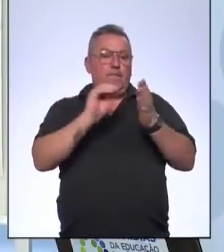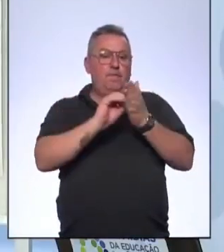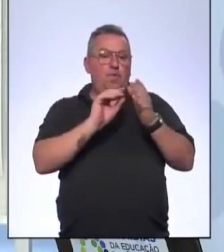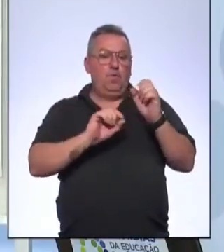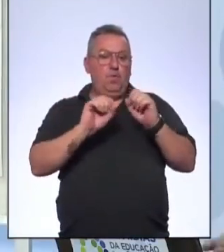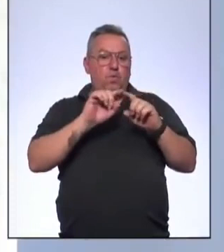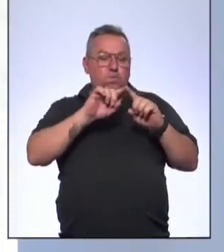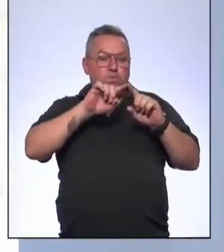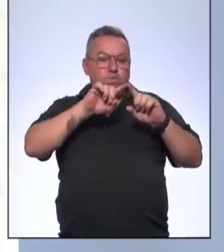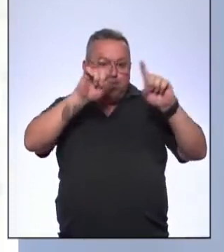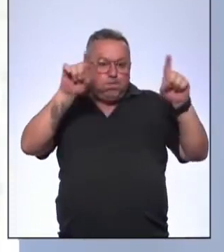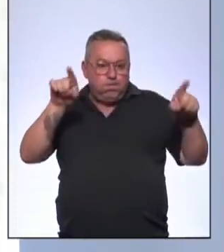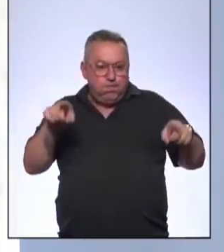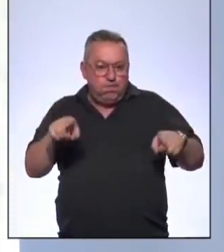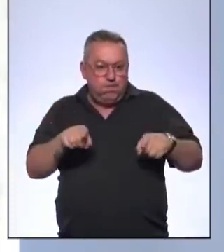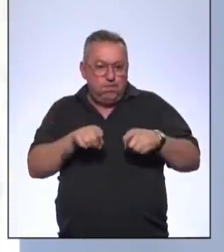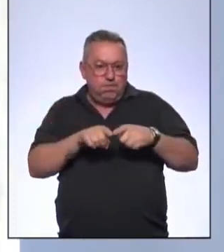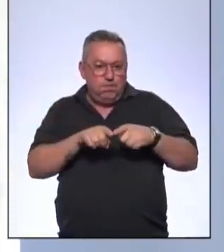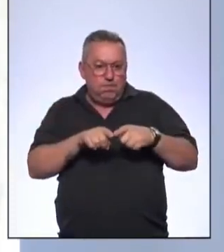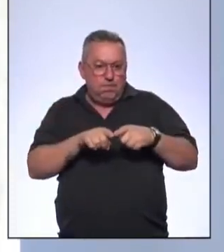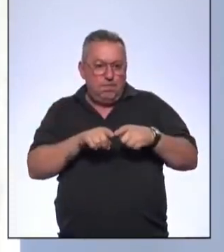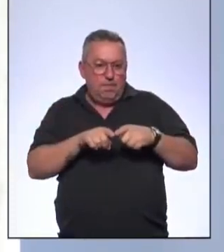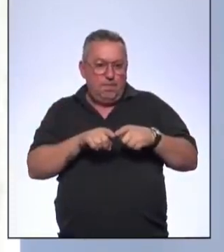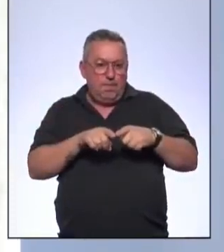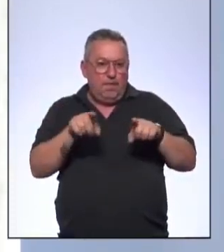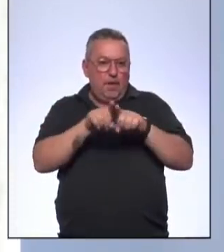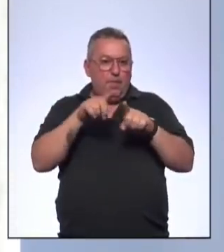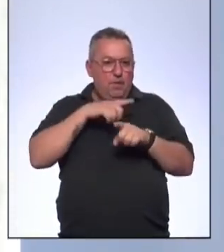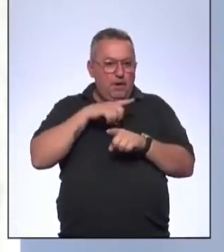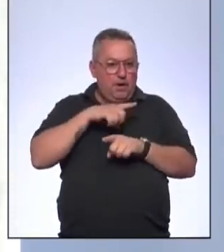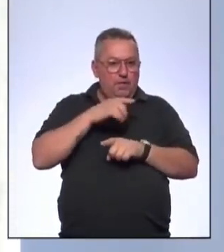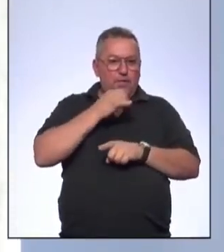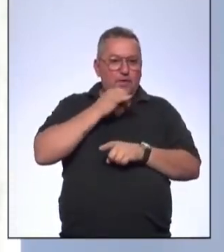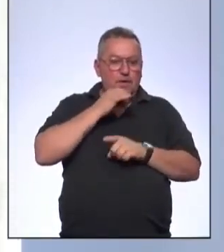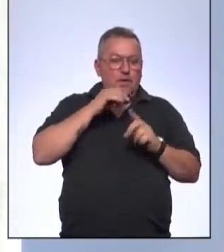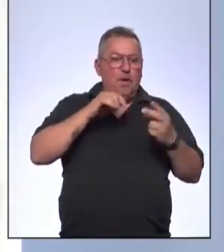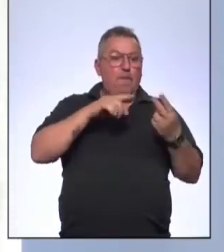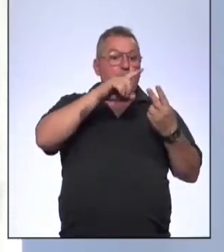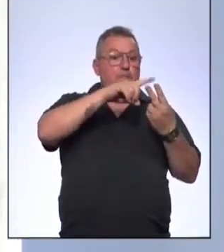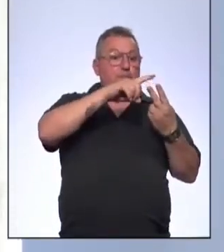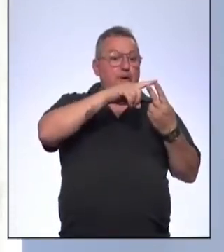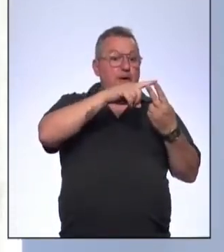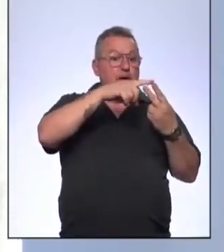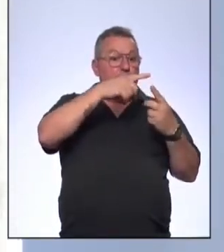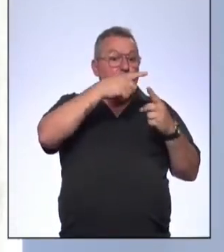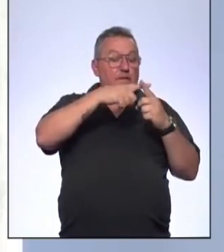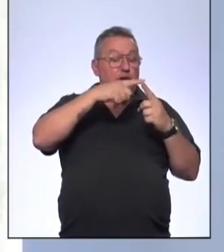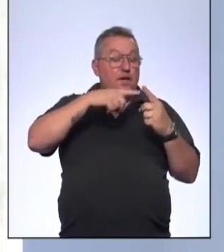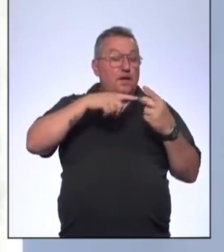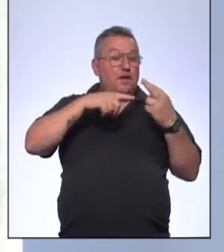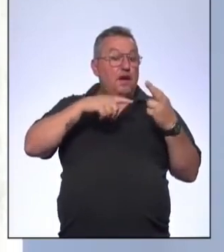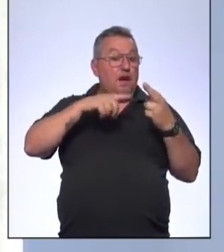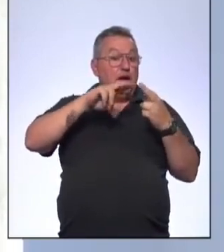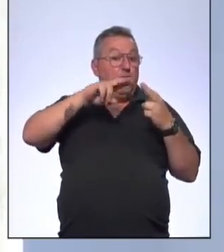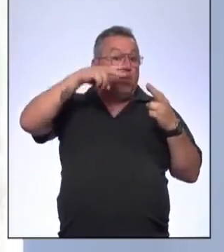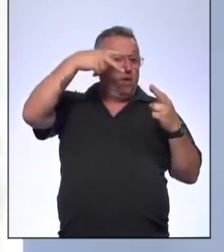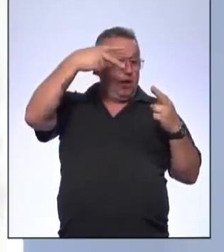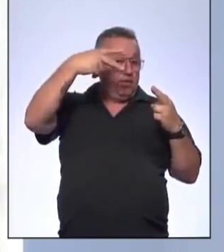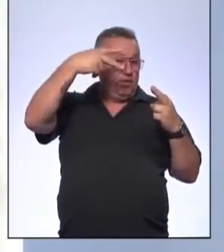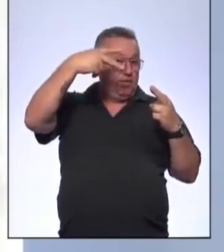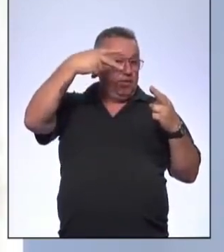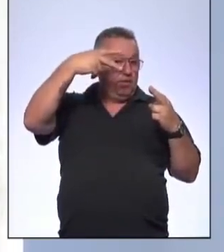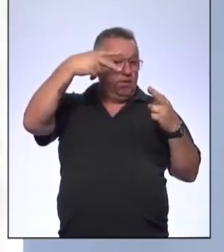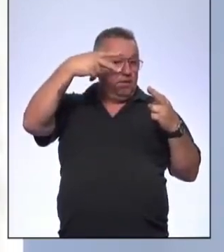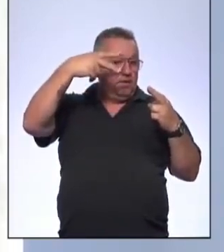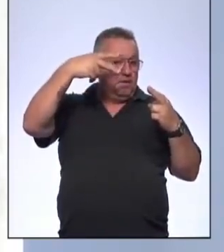da circunferência maior com M maiúsculo. Então, eu tenho π vezes R ao quadrado aqui do maior.